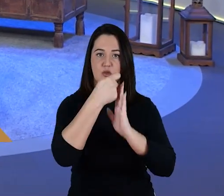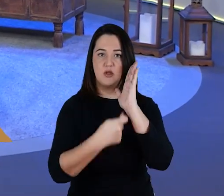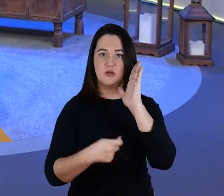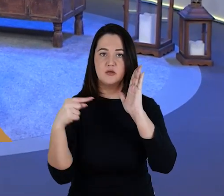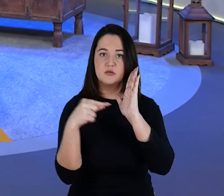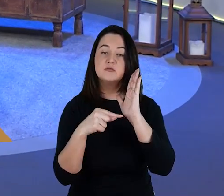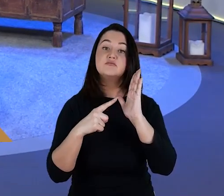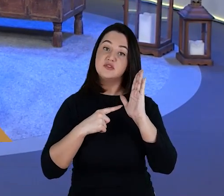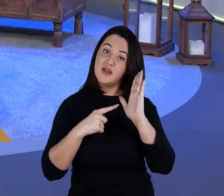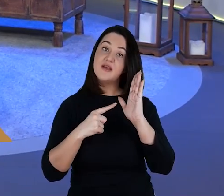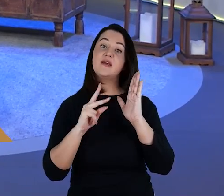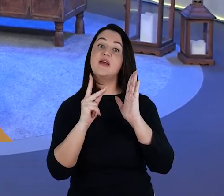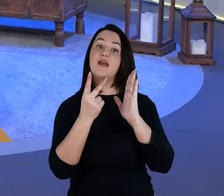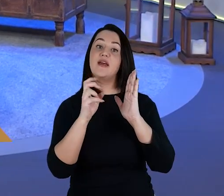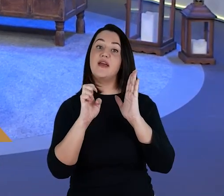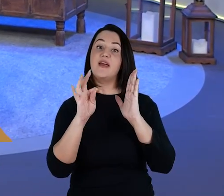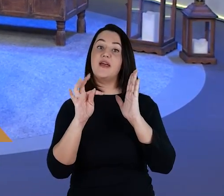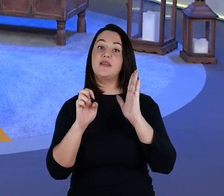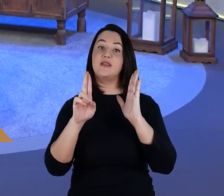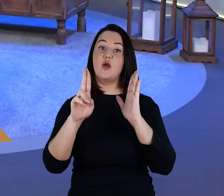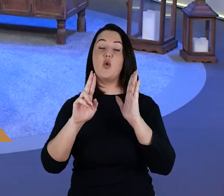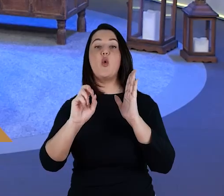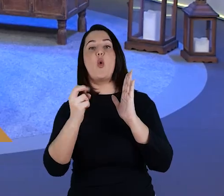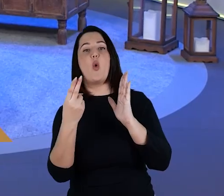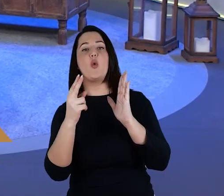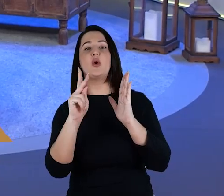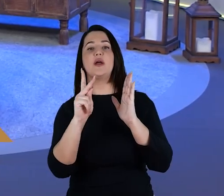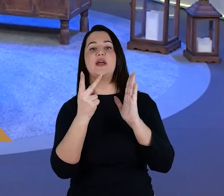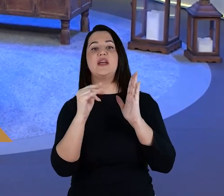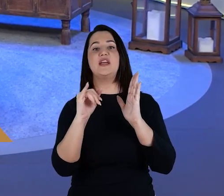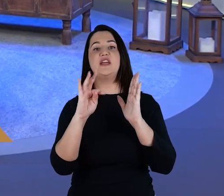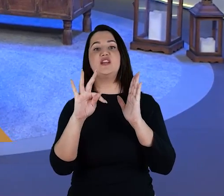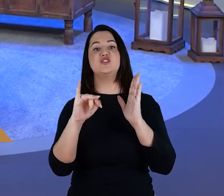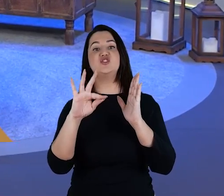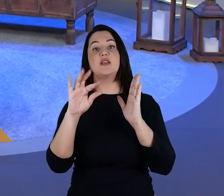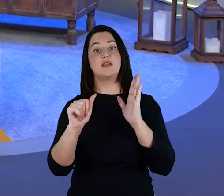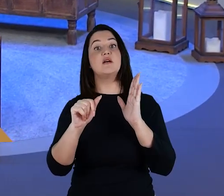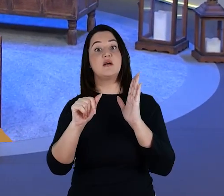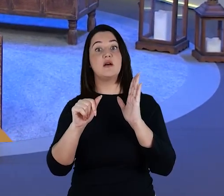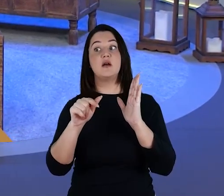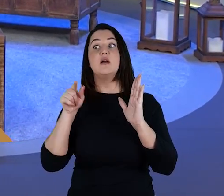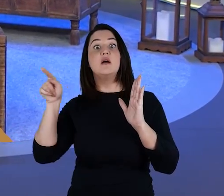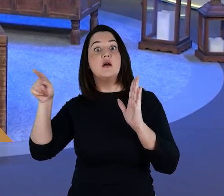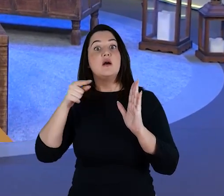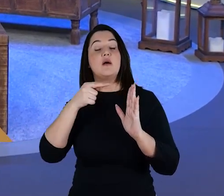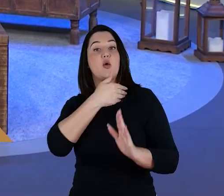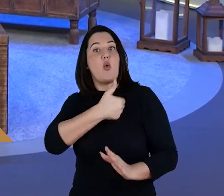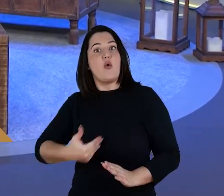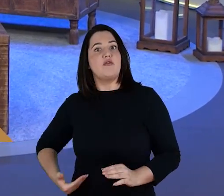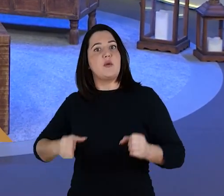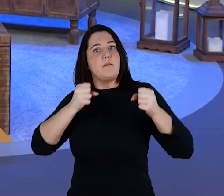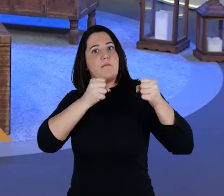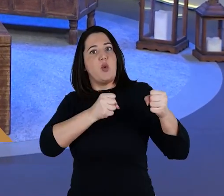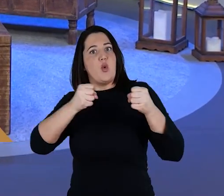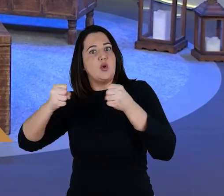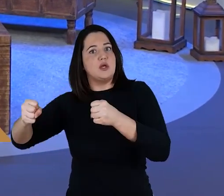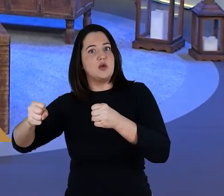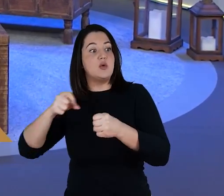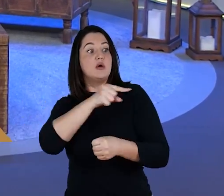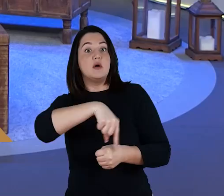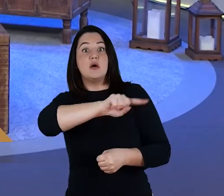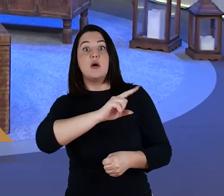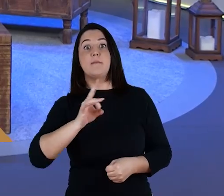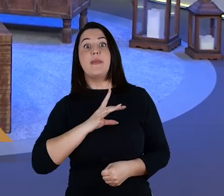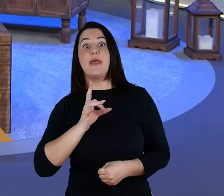heteus, eram uma nação bem conhecida e importante e também poderosa. No entanto, como nenhum